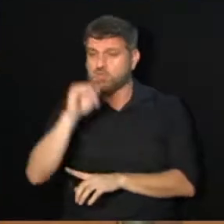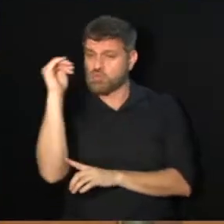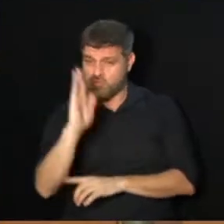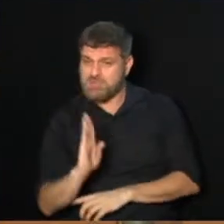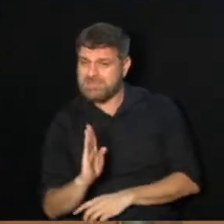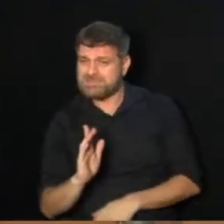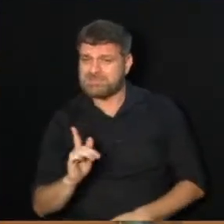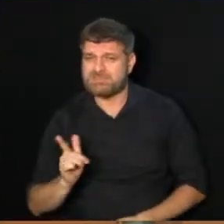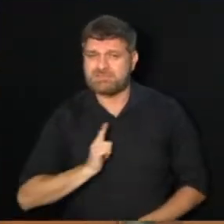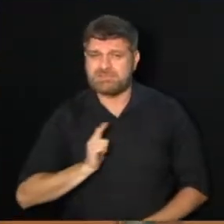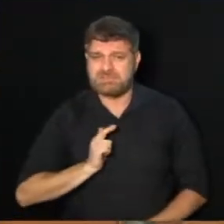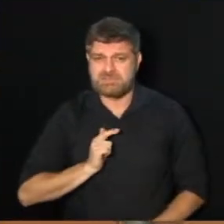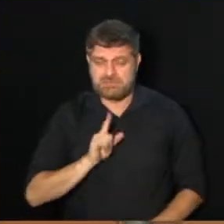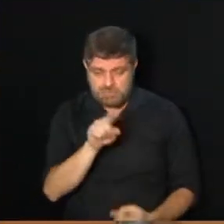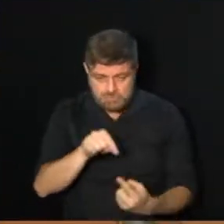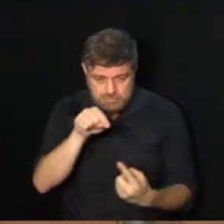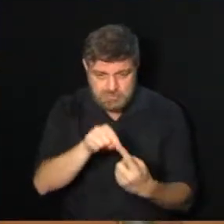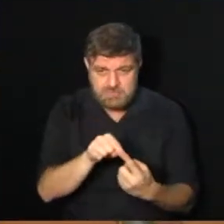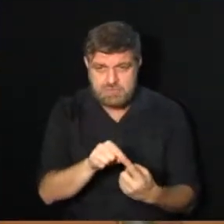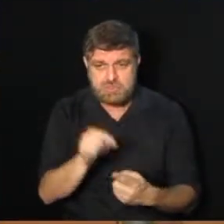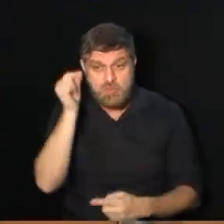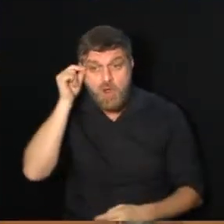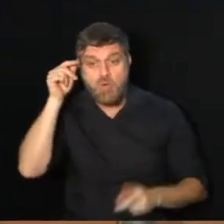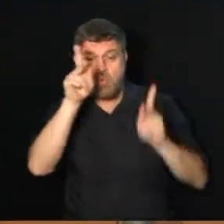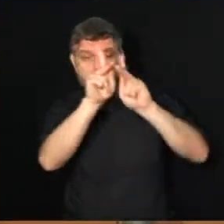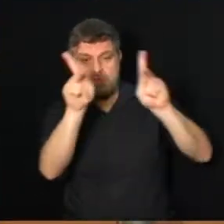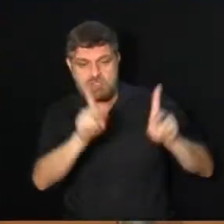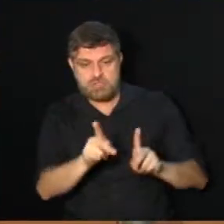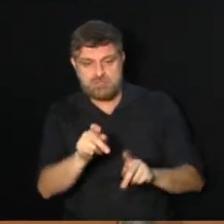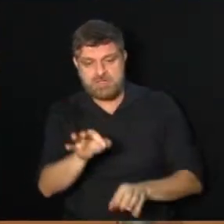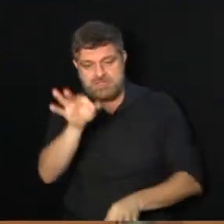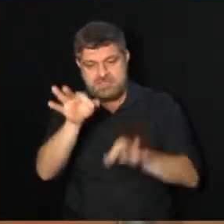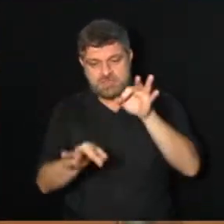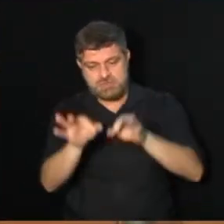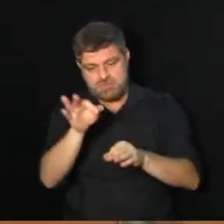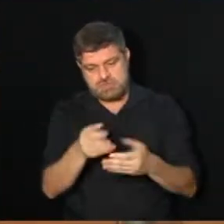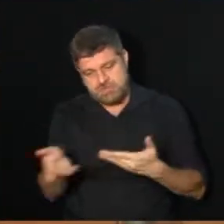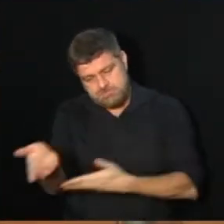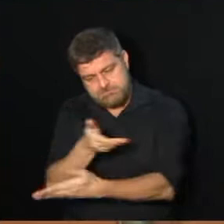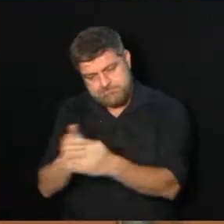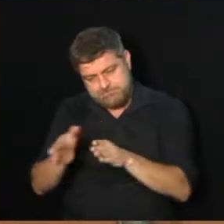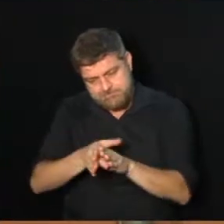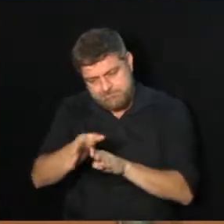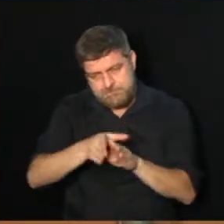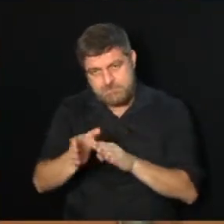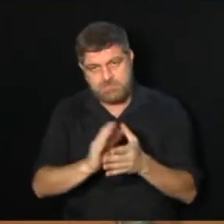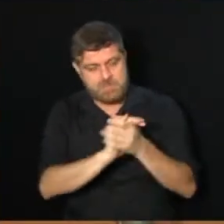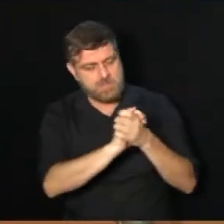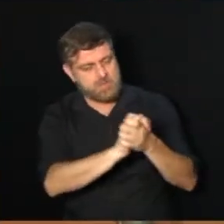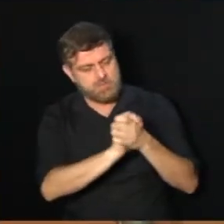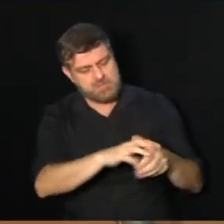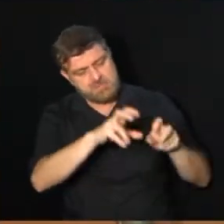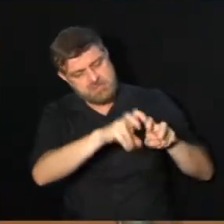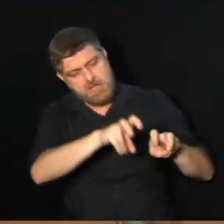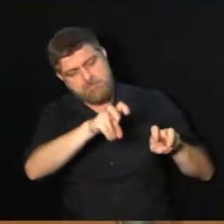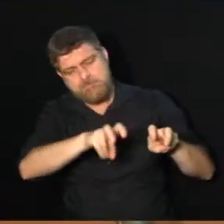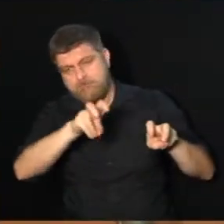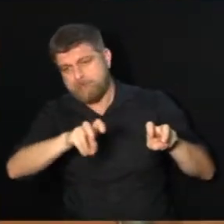inclusive, na linha da cultura de paz e da justiça restaurativa. Então, parabéns, doutor Marcelo Bergo, vereador Rossini,